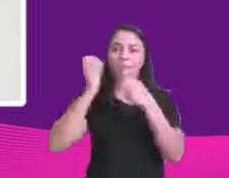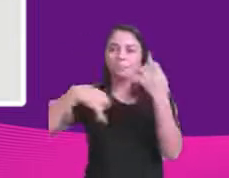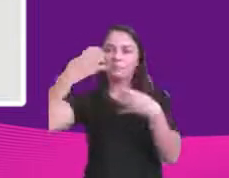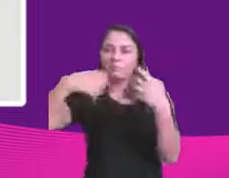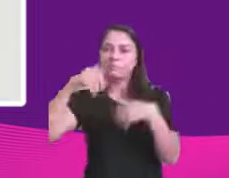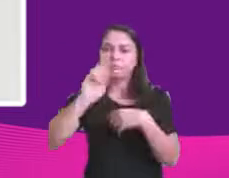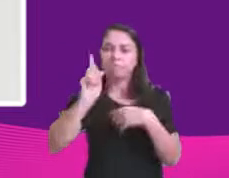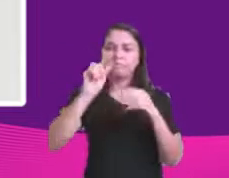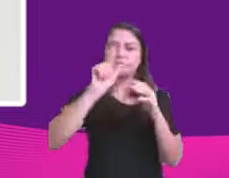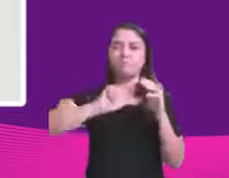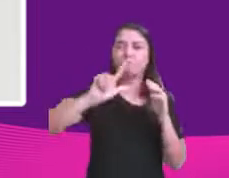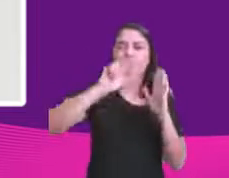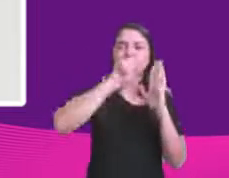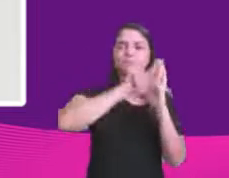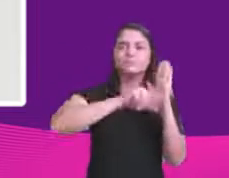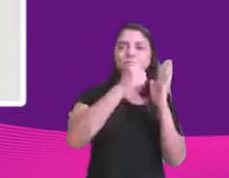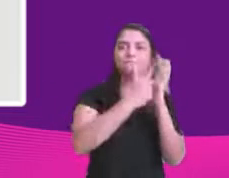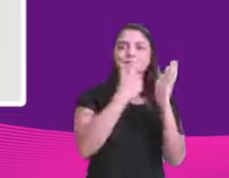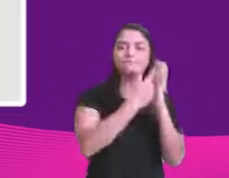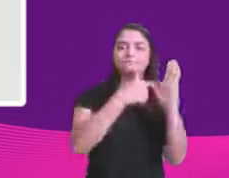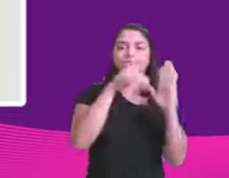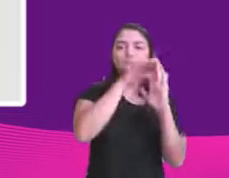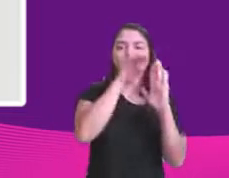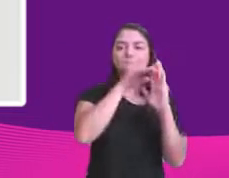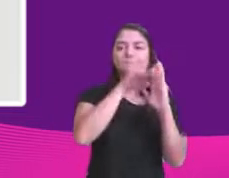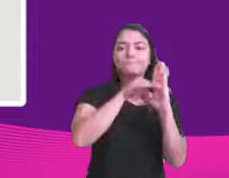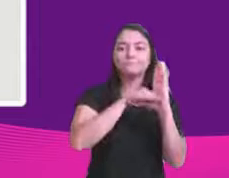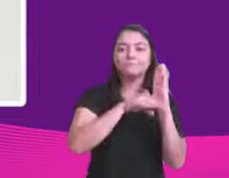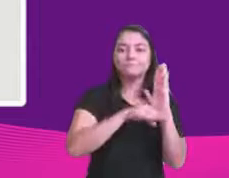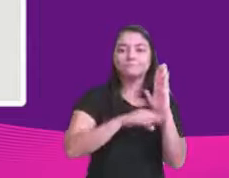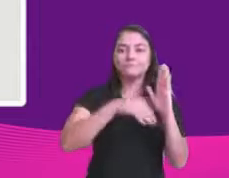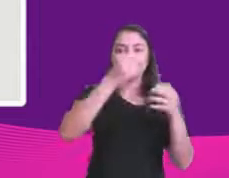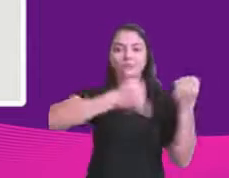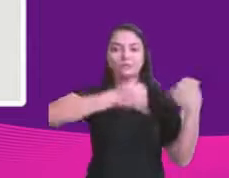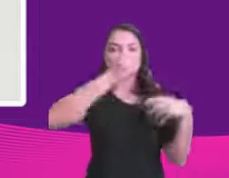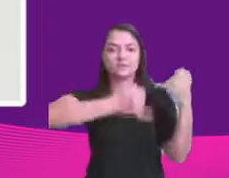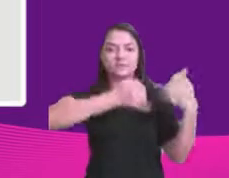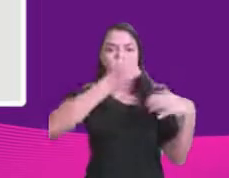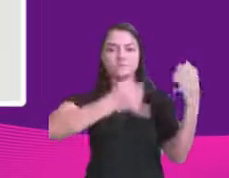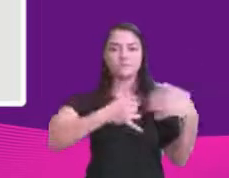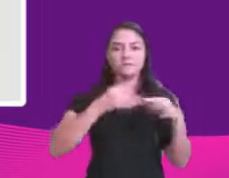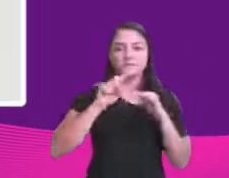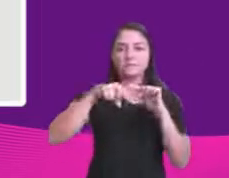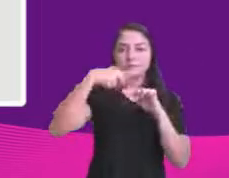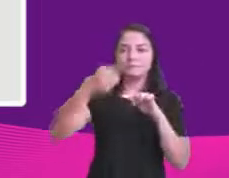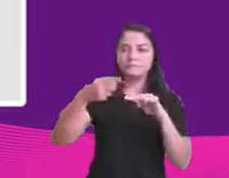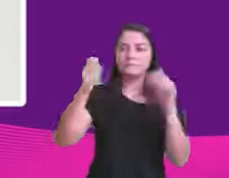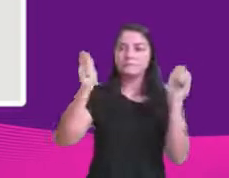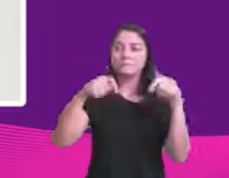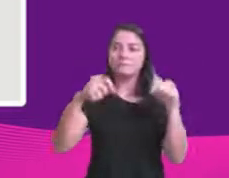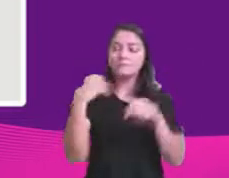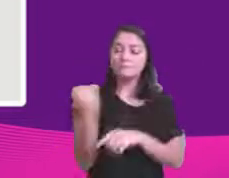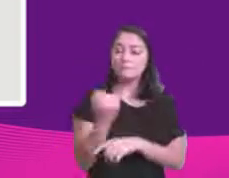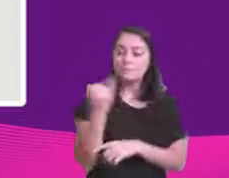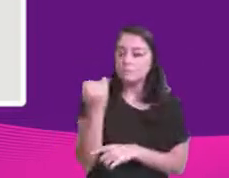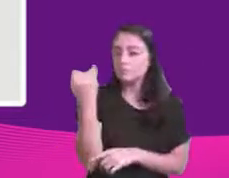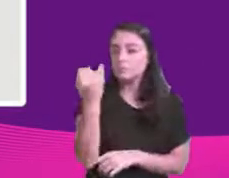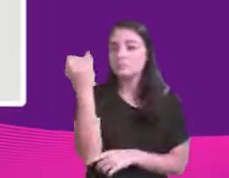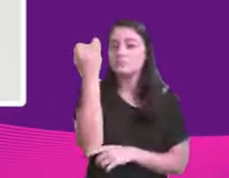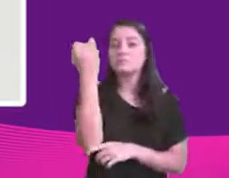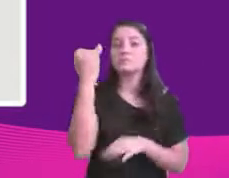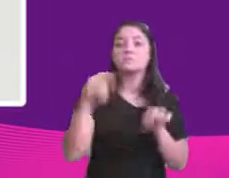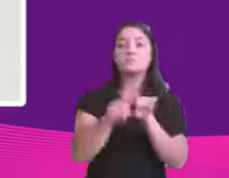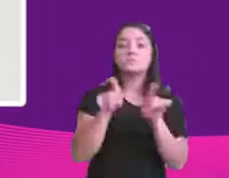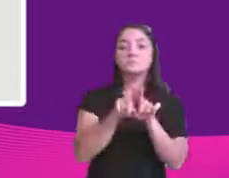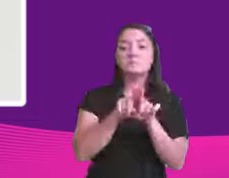ovário agora, depois vou passar para as outras patologias. Em relação ao ovário, saiu um trabalho realmente bastante importante, o trabalho holandês